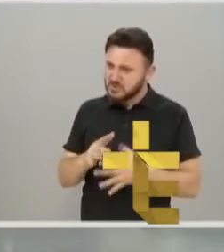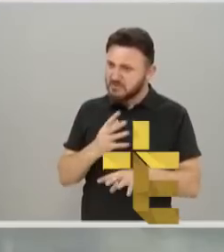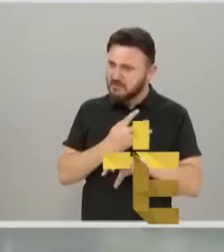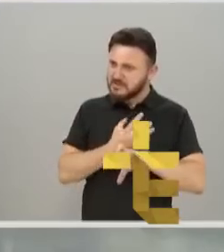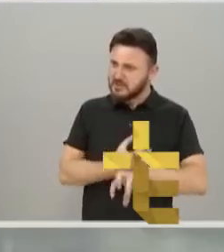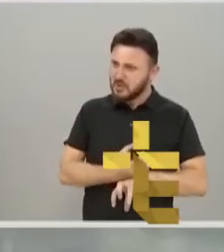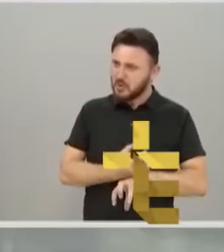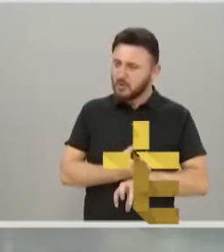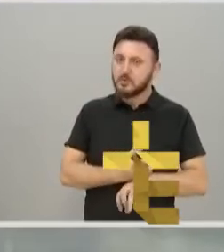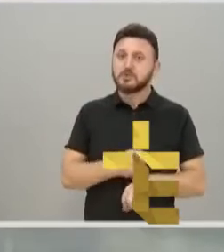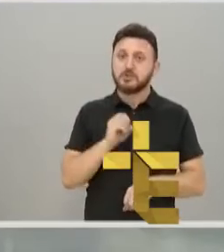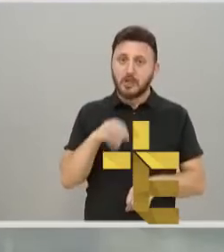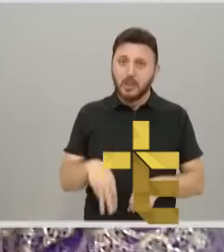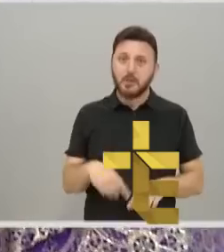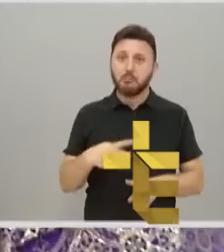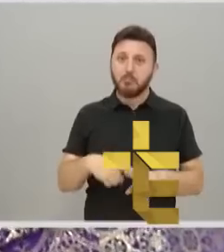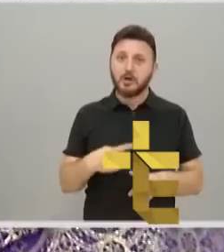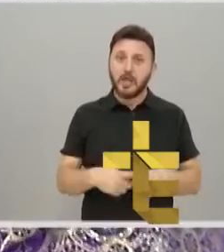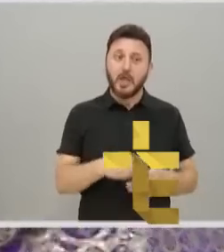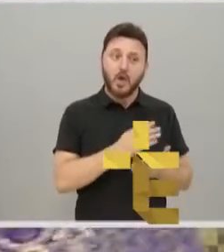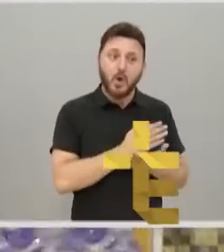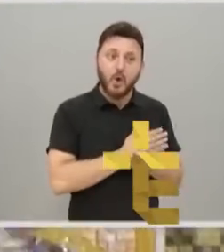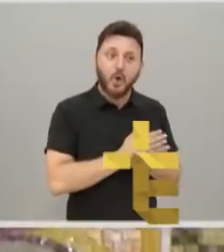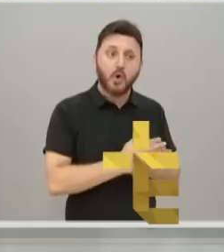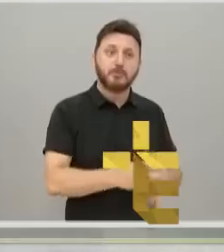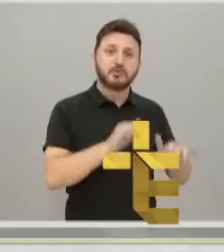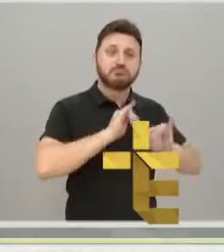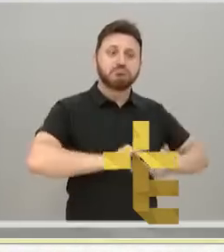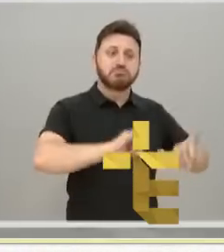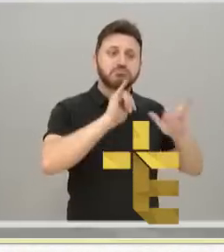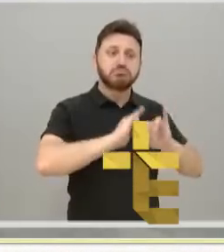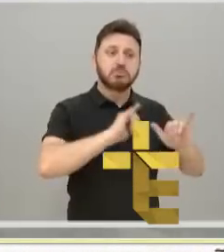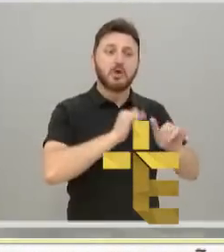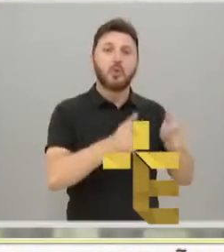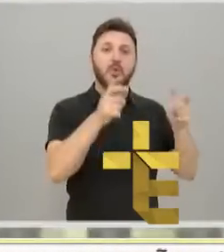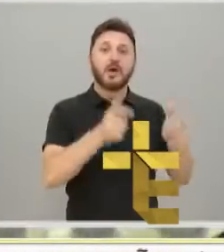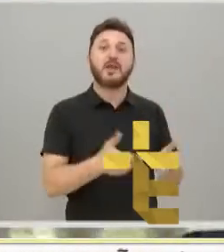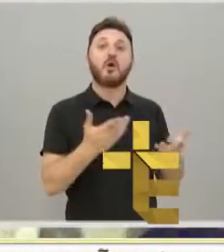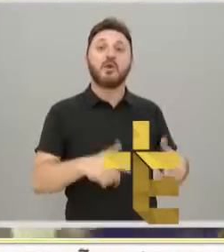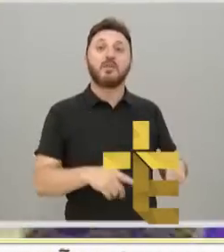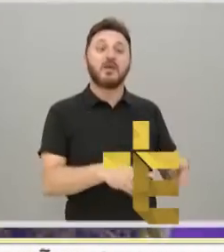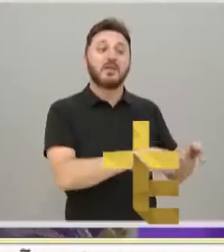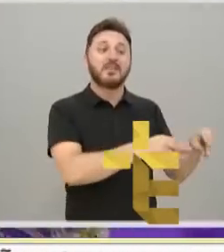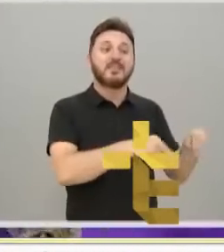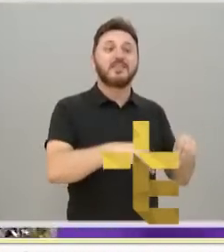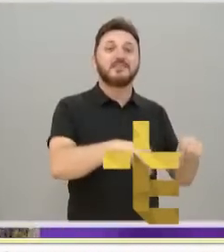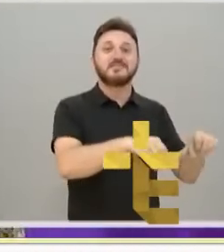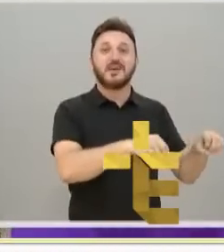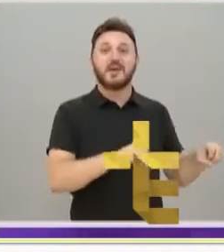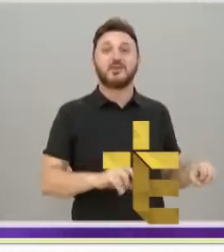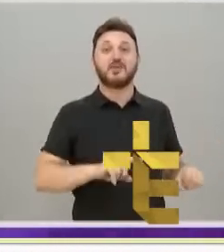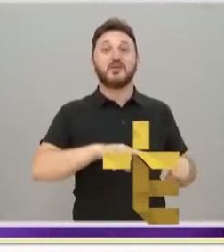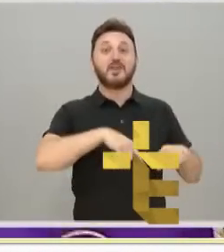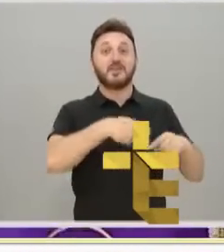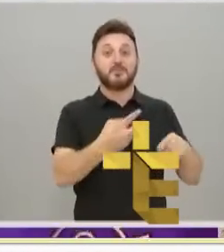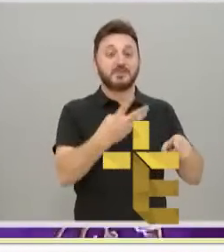pública sendo levado para o Espírito Santo no deserto, o que depois experimentou no final da missão.